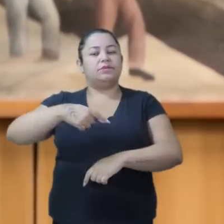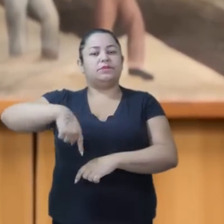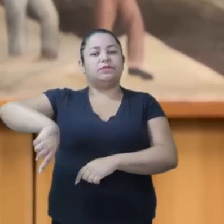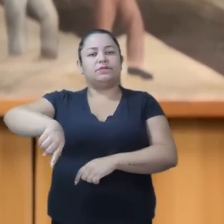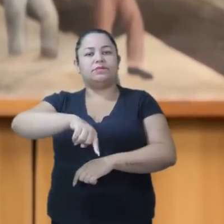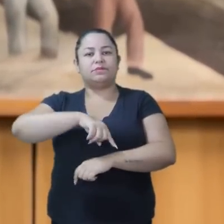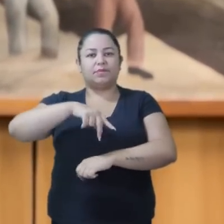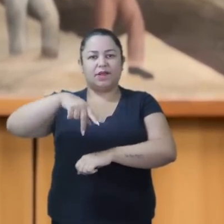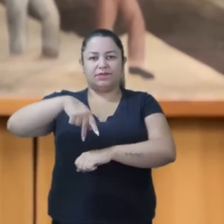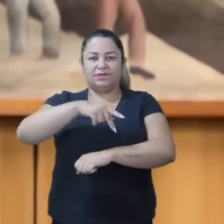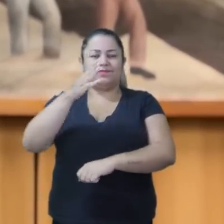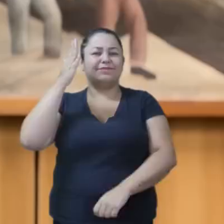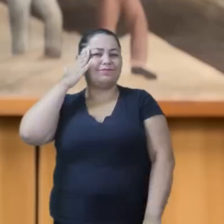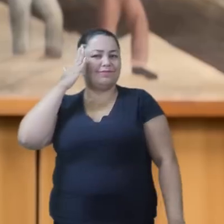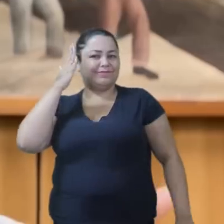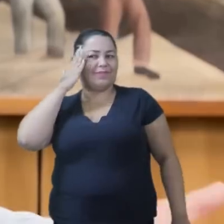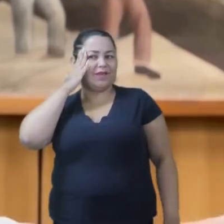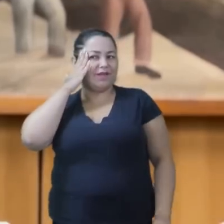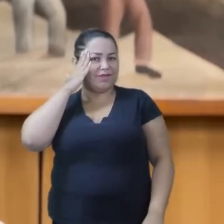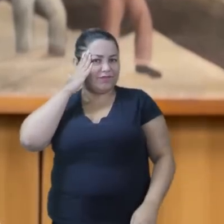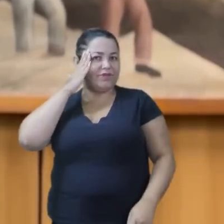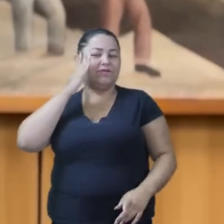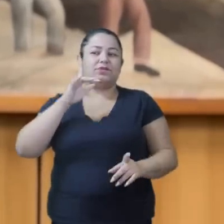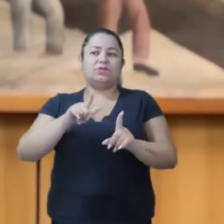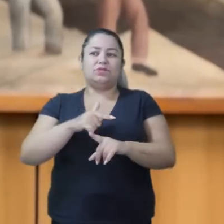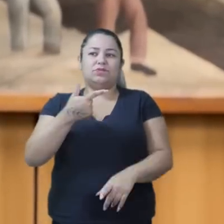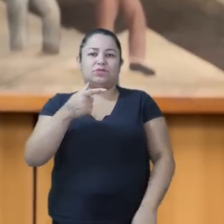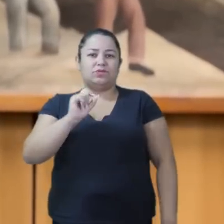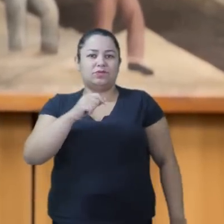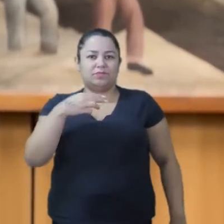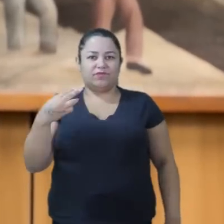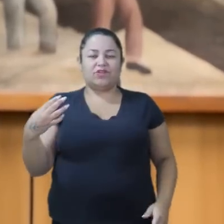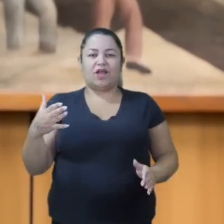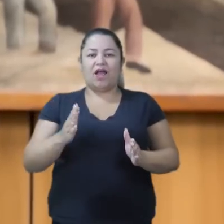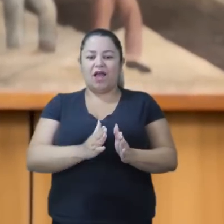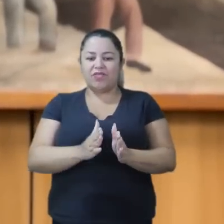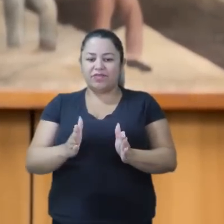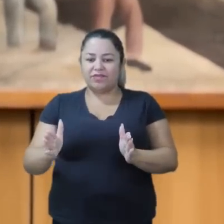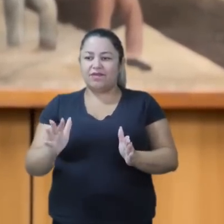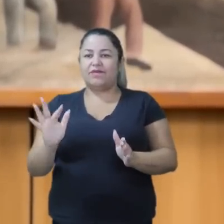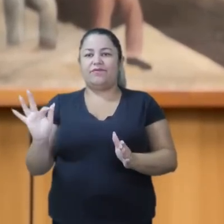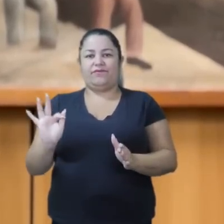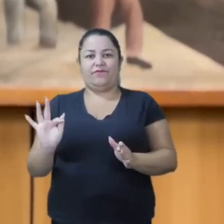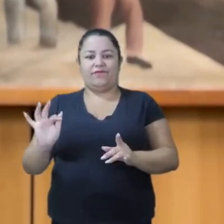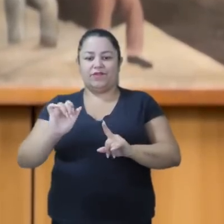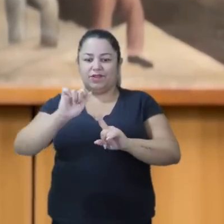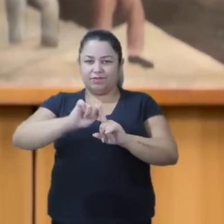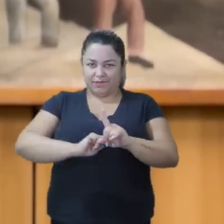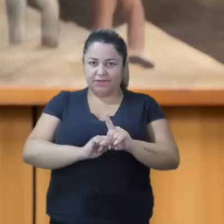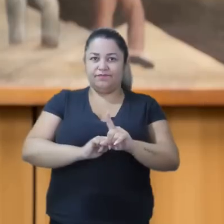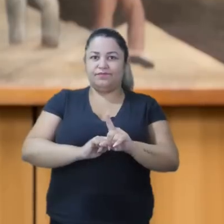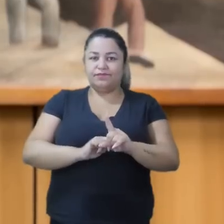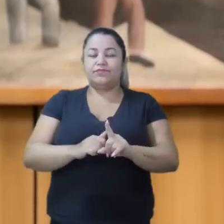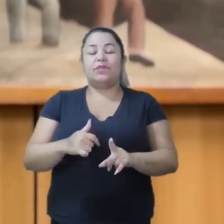sabe que geramos durante 2023 até fevereiro deste ano mais